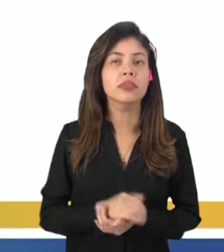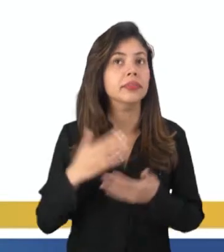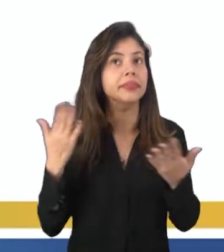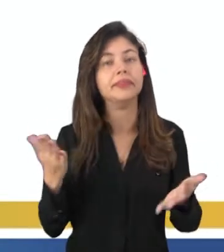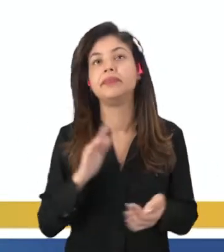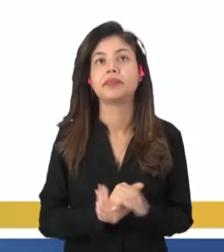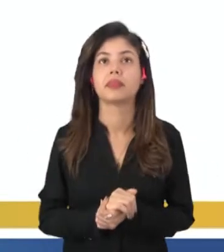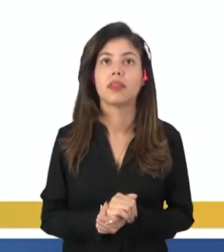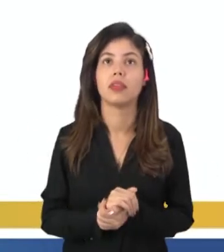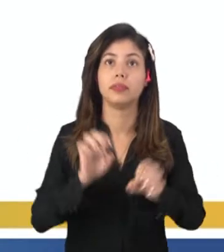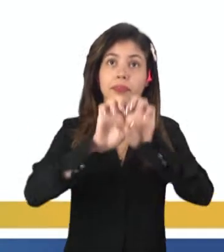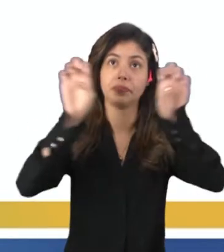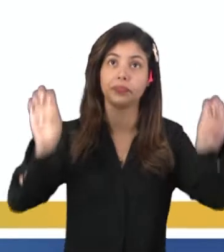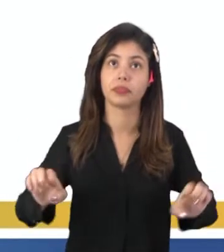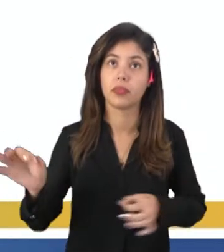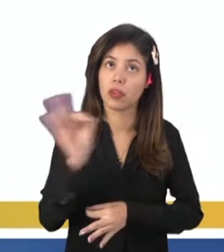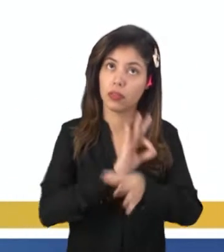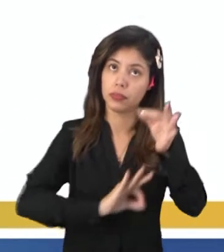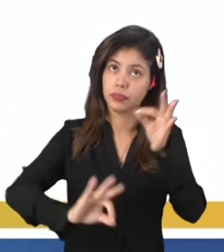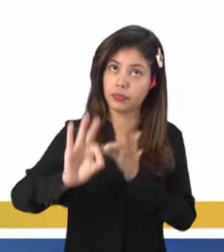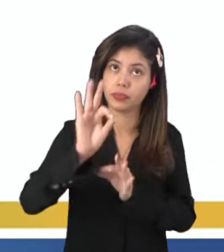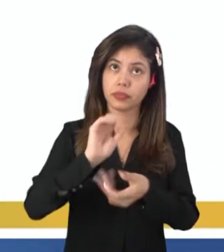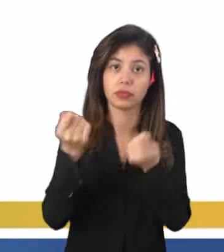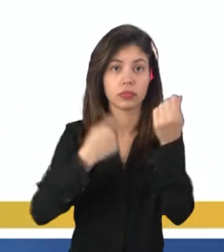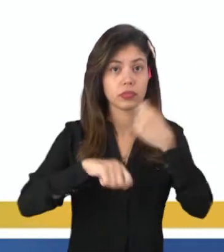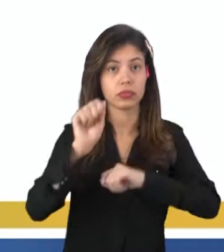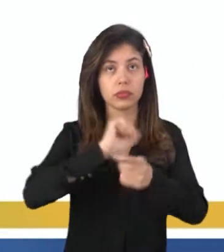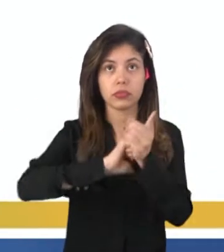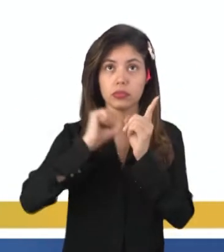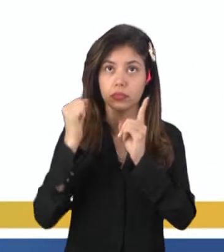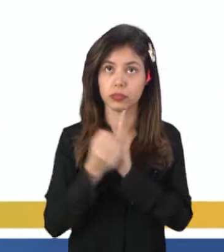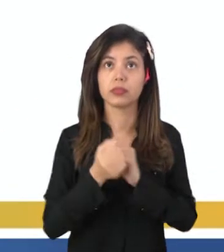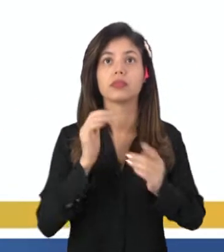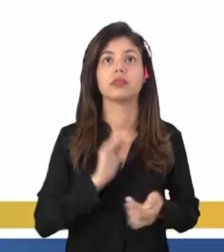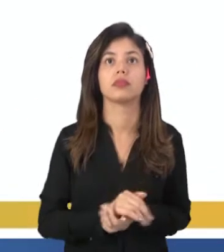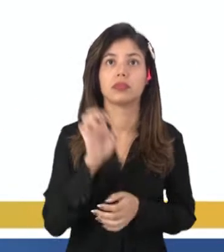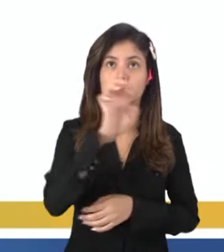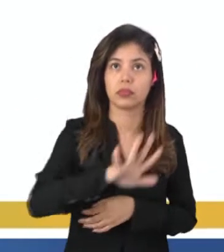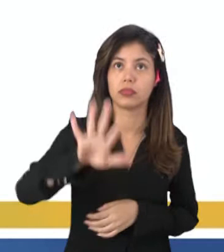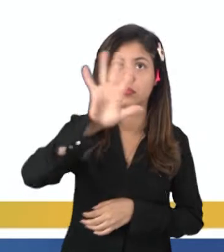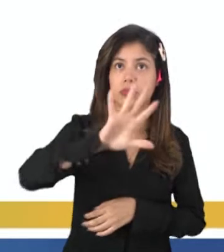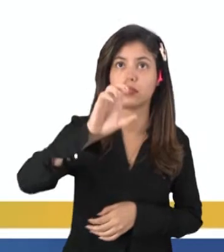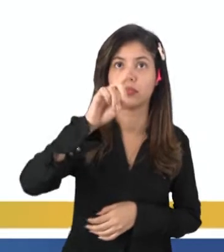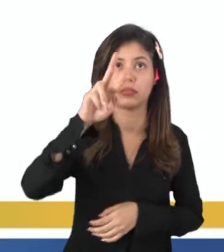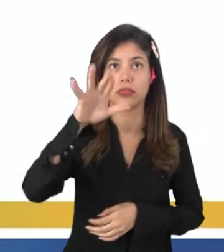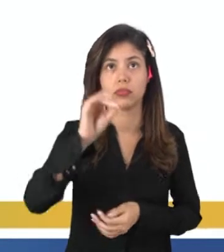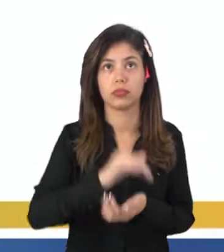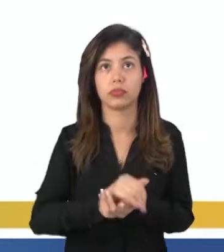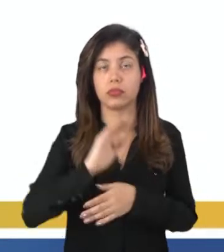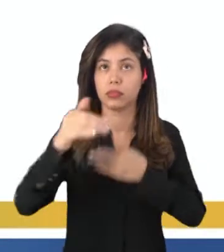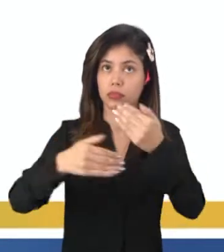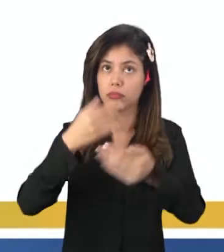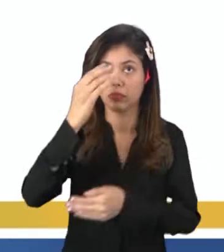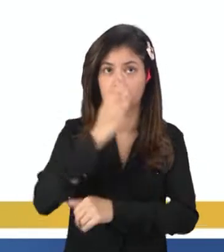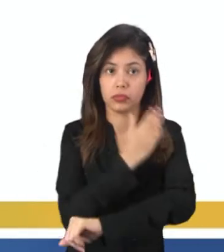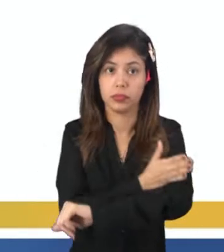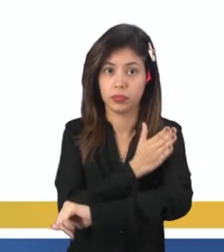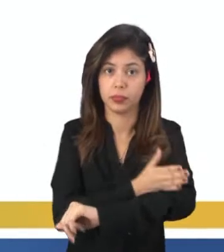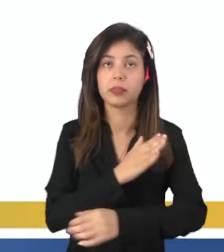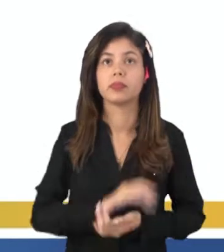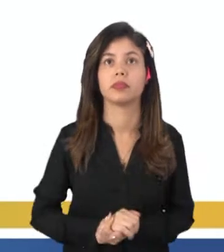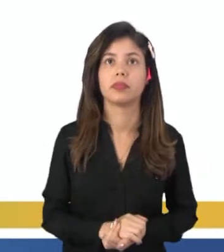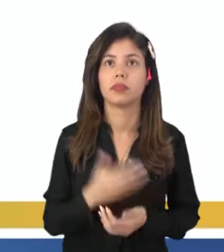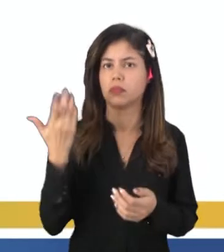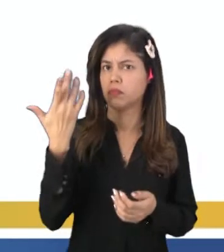Então, o feudalismo foi a estrutura da organização socioeconômica da Europa centro-ocidental durante a Idade Média. Ou seja,